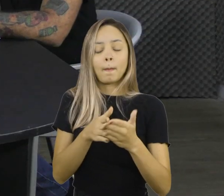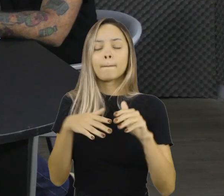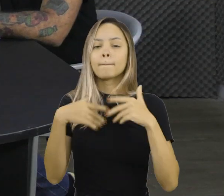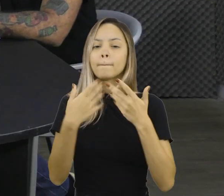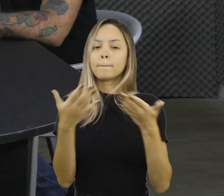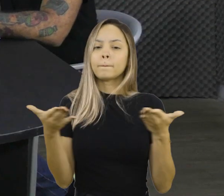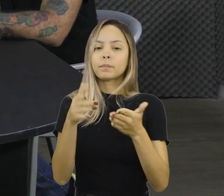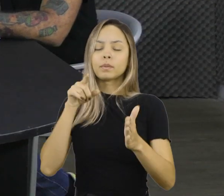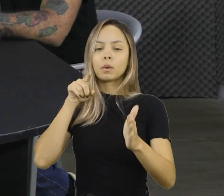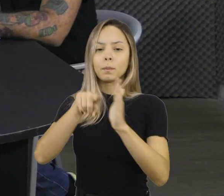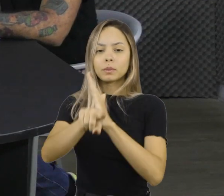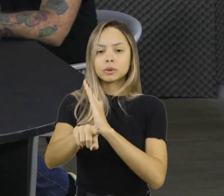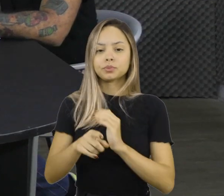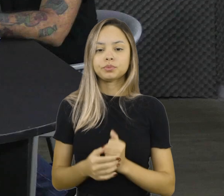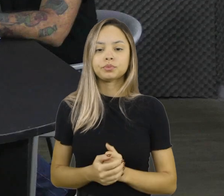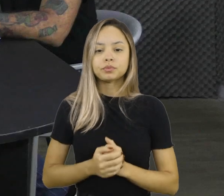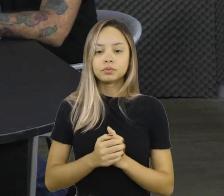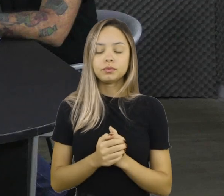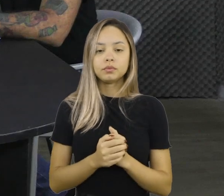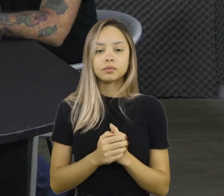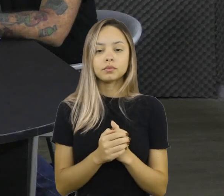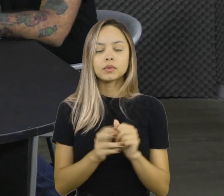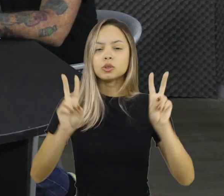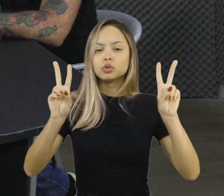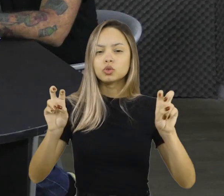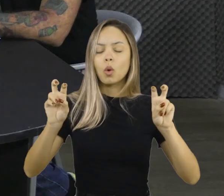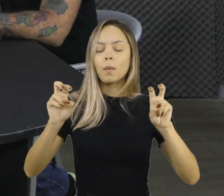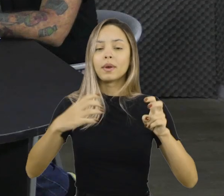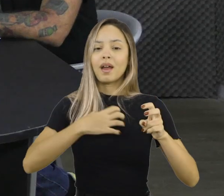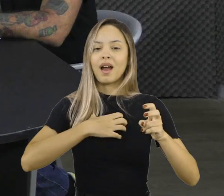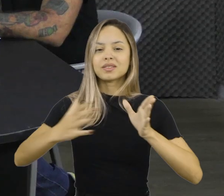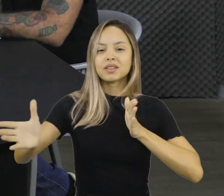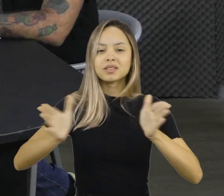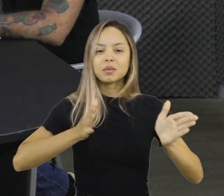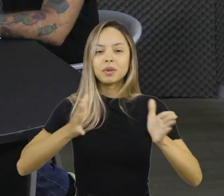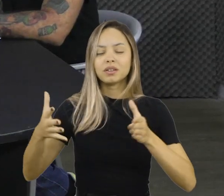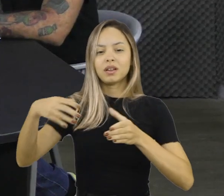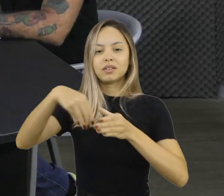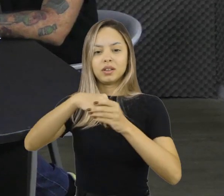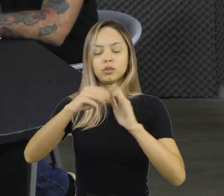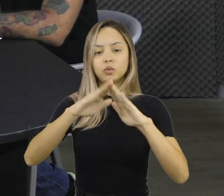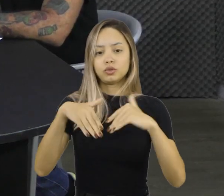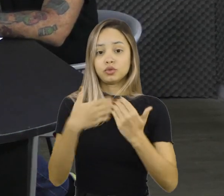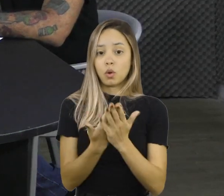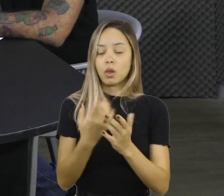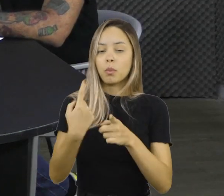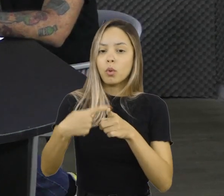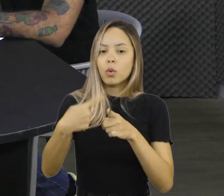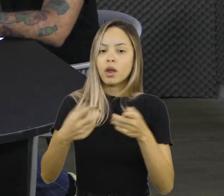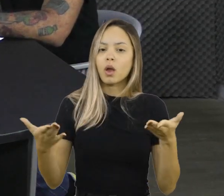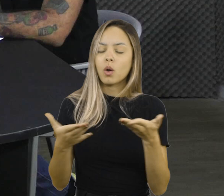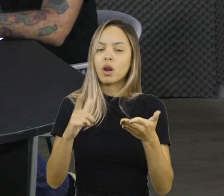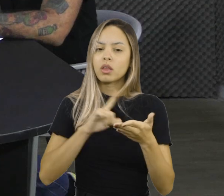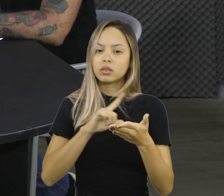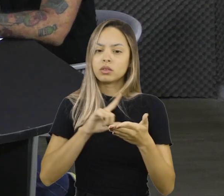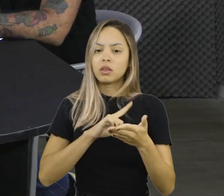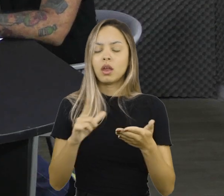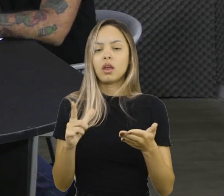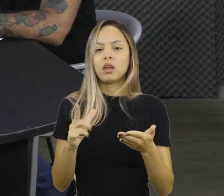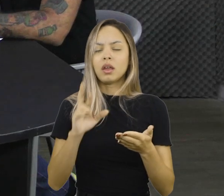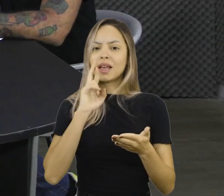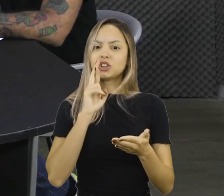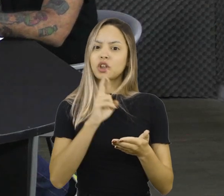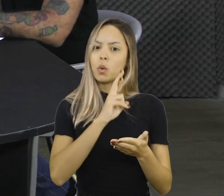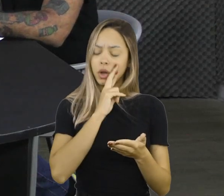uma pergunta Nilma como é que tá essa questão da acessibilidade nas escolas porque a gente tem hoje se fala acessibilidade até num restaurante